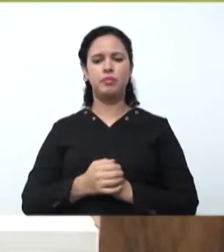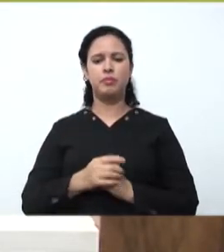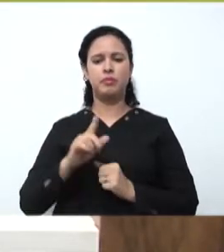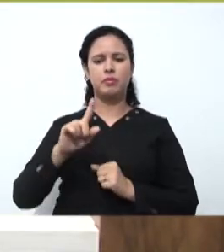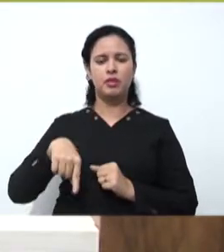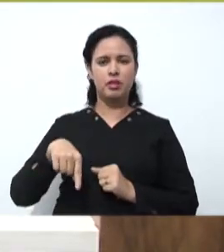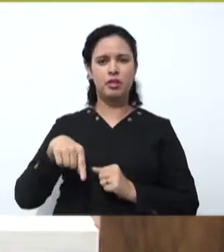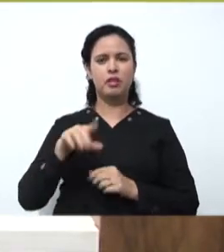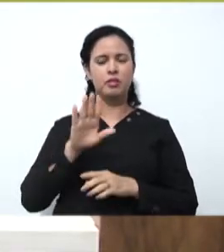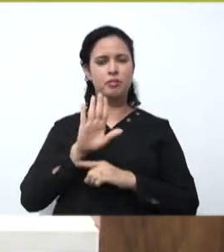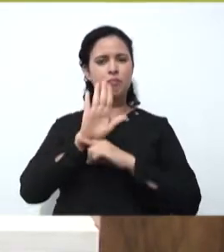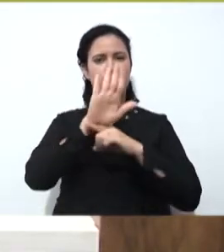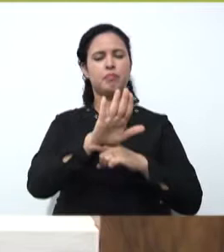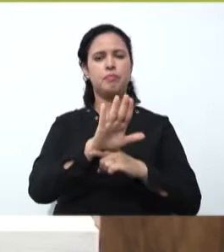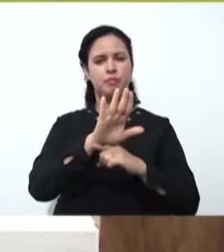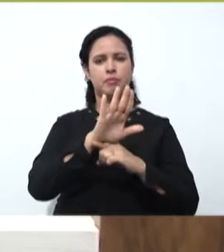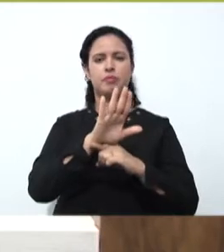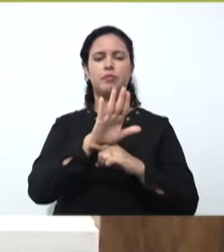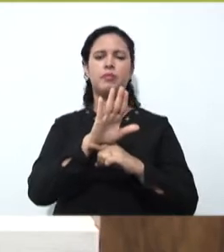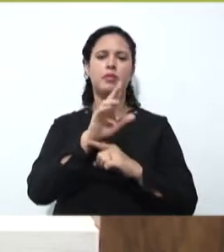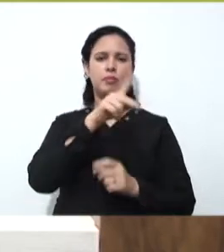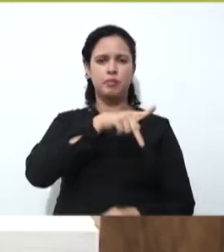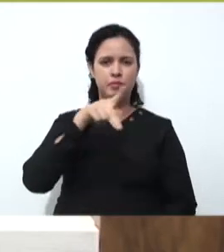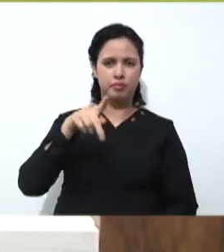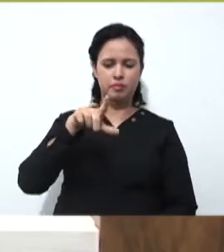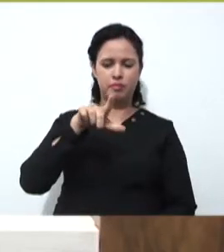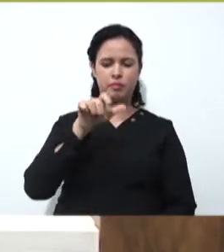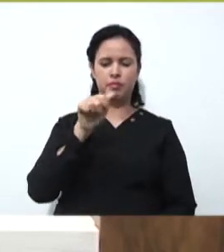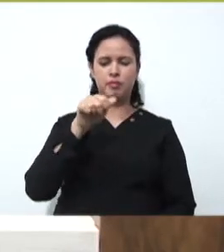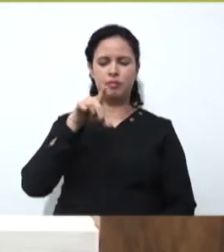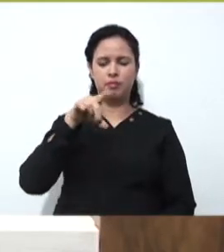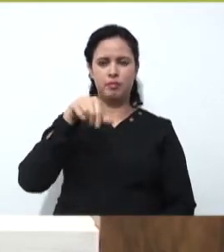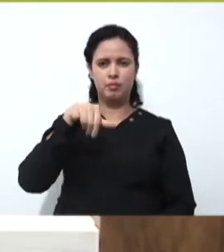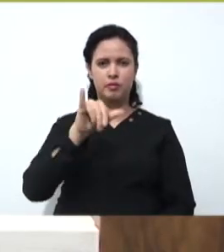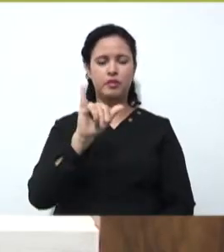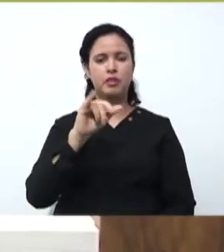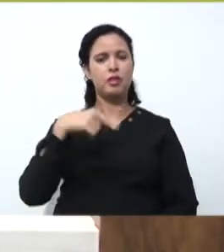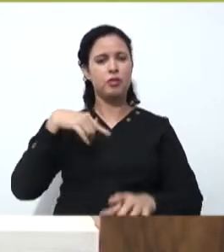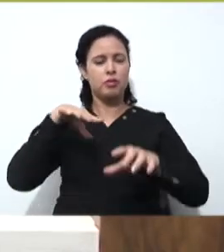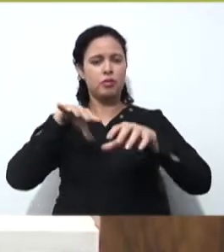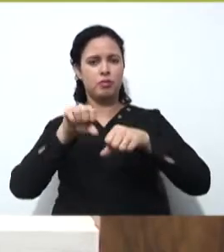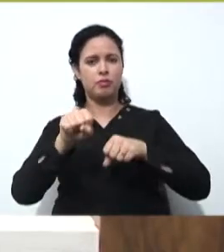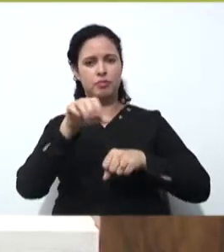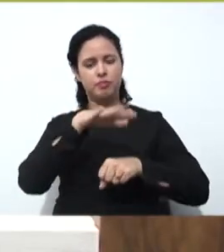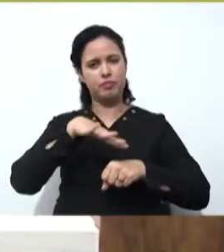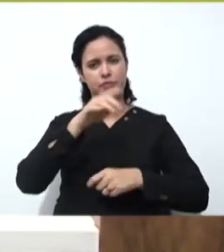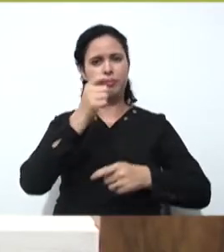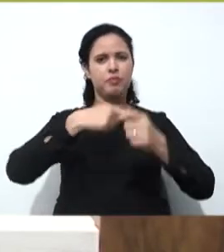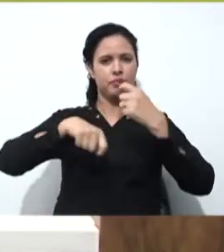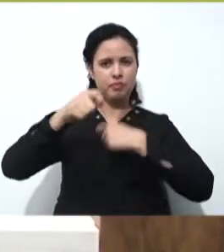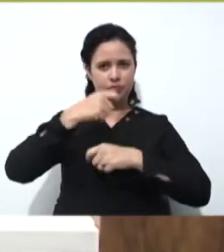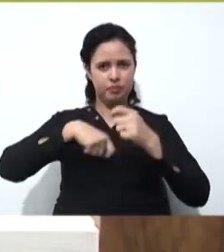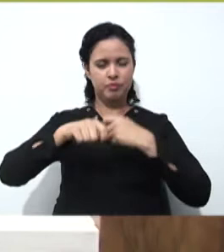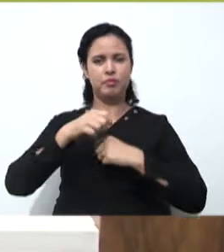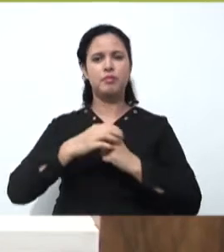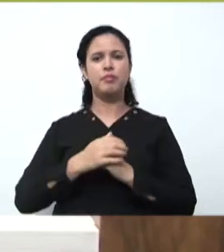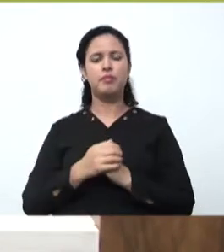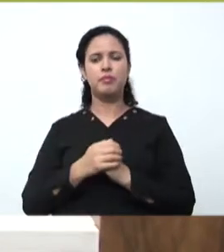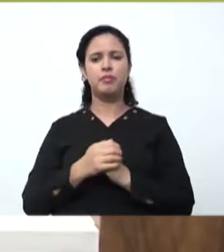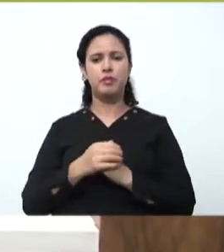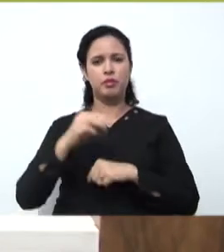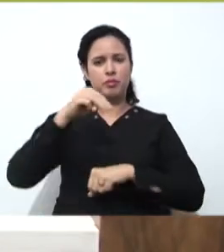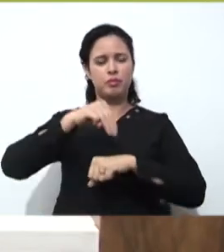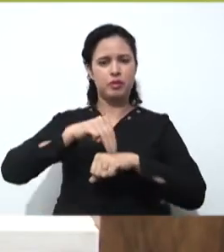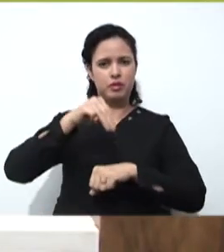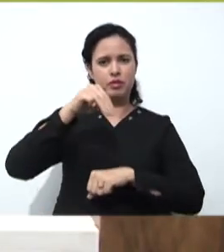a parte de assistência, a professora Leididay. Eu sou também graduado na área de administração e o meu